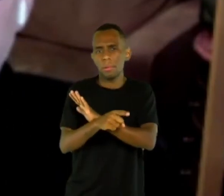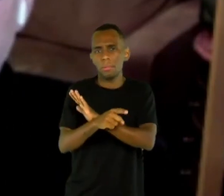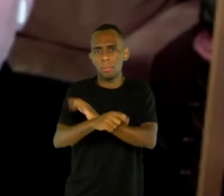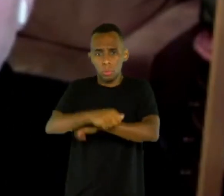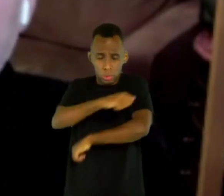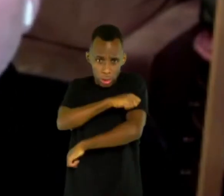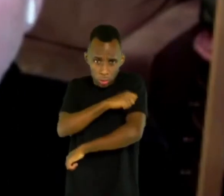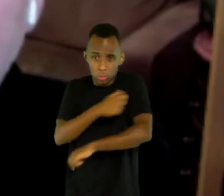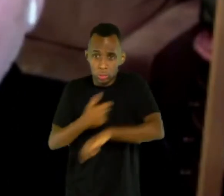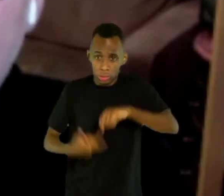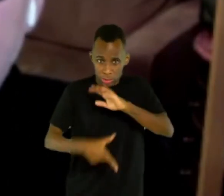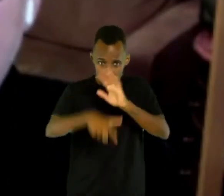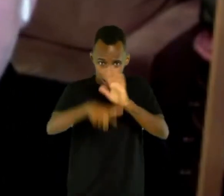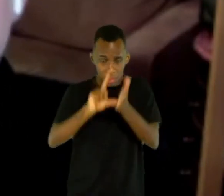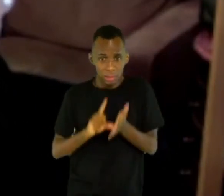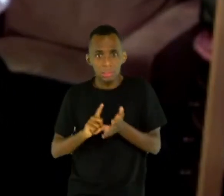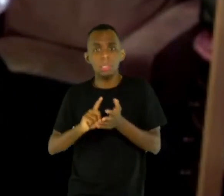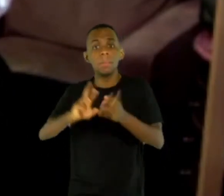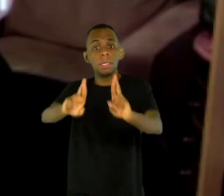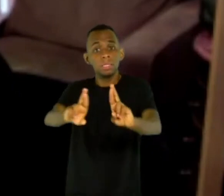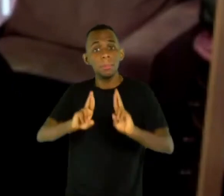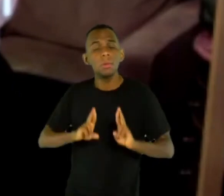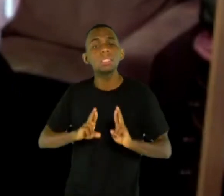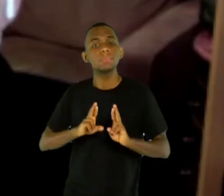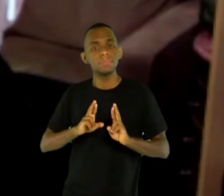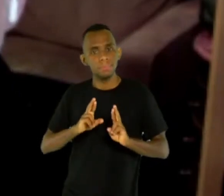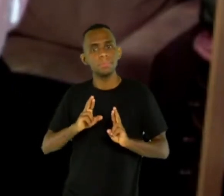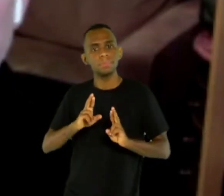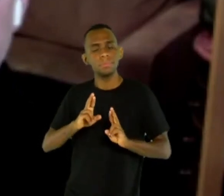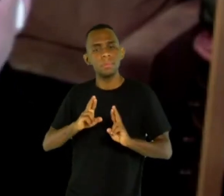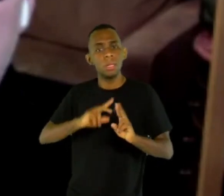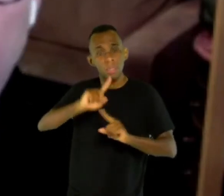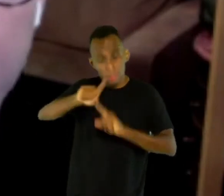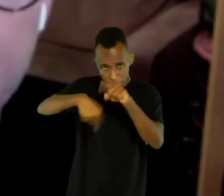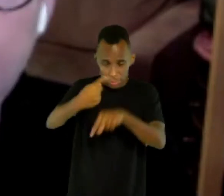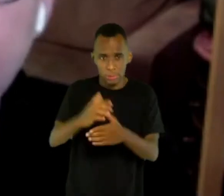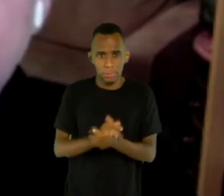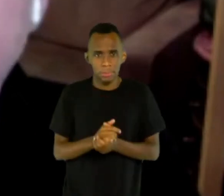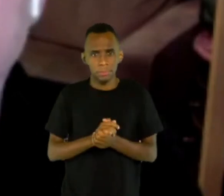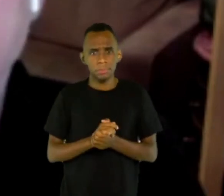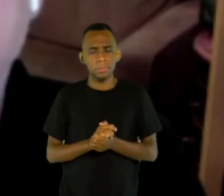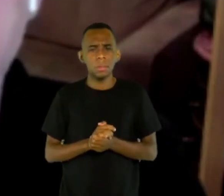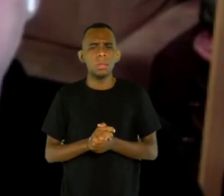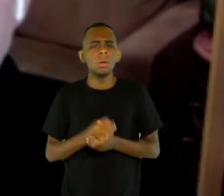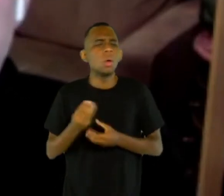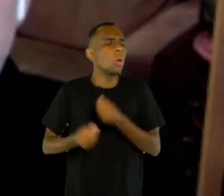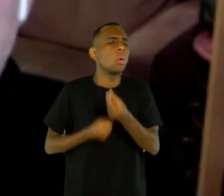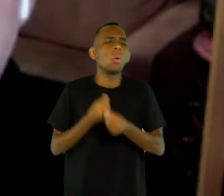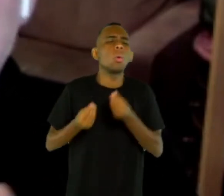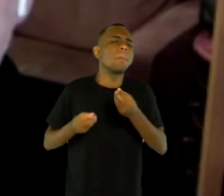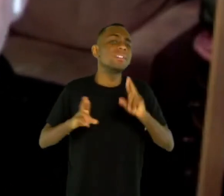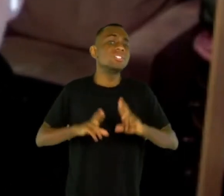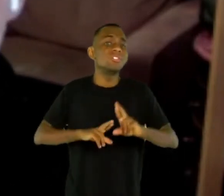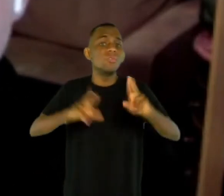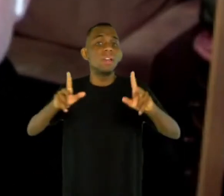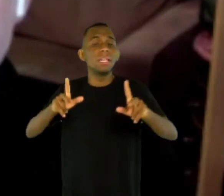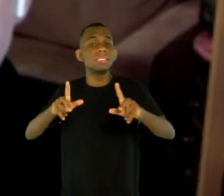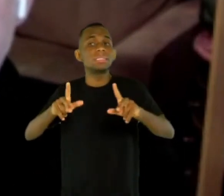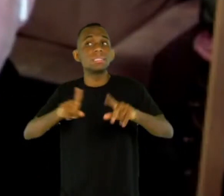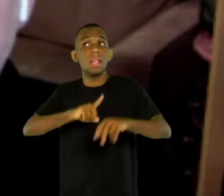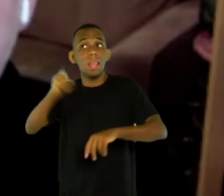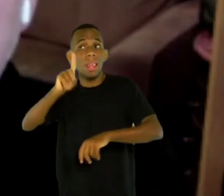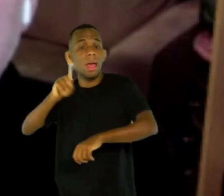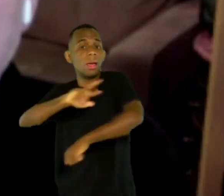poderem responder com a leitura na aula seguinte. E eu disse assim, olha, o que diferencia a questão racial nos Estados Unidos da